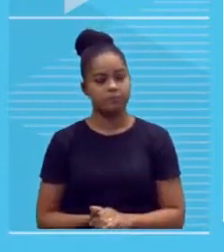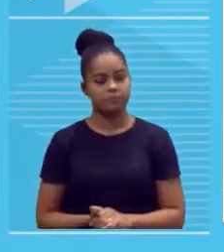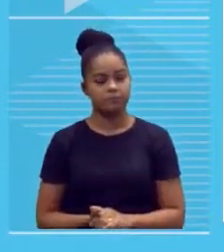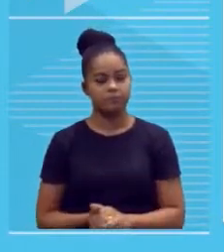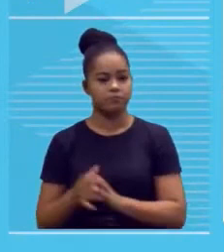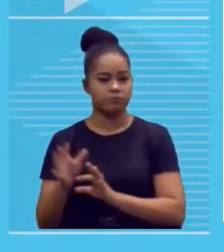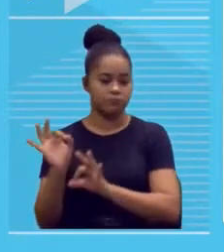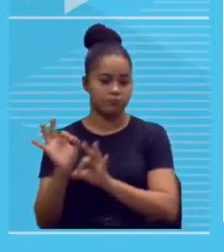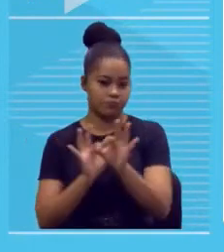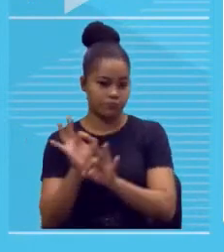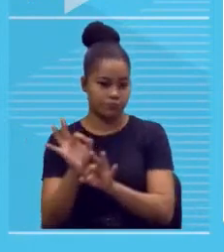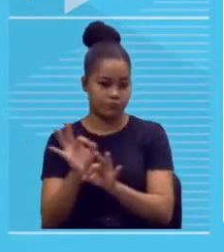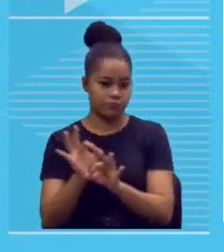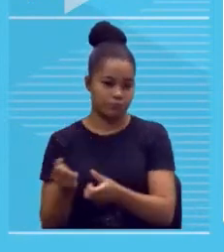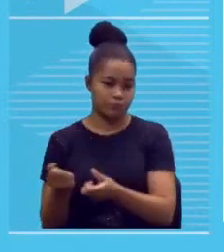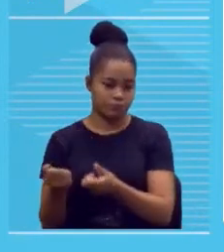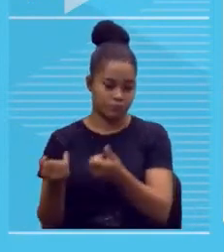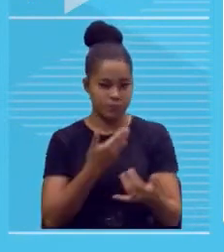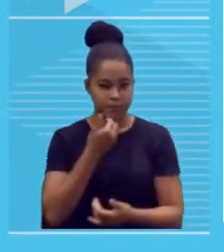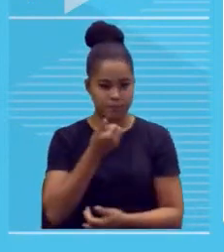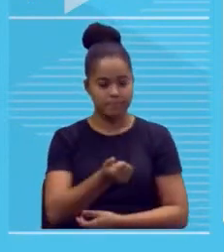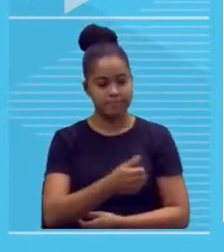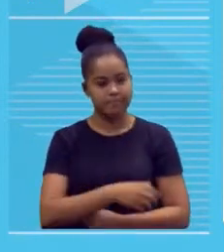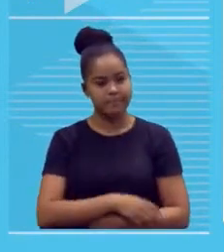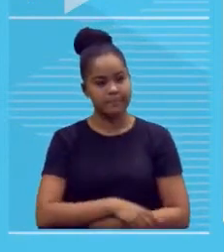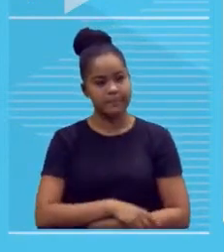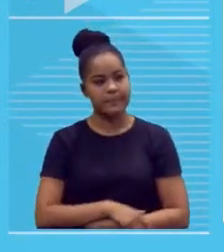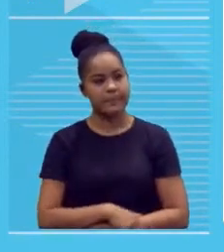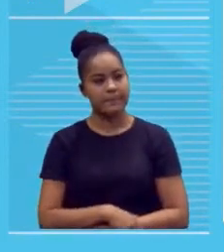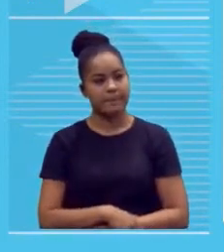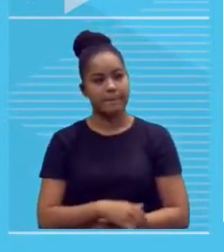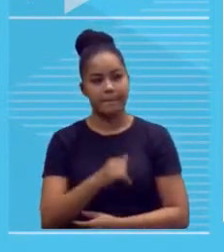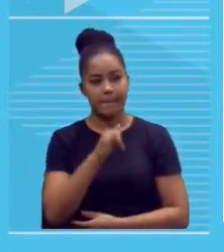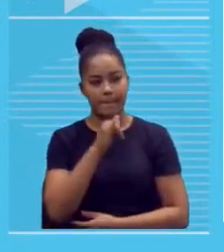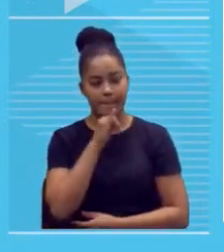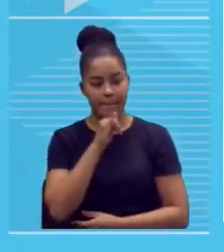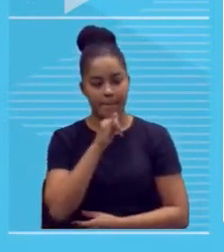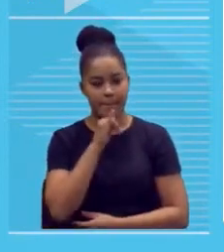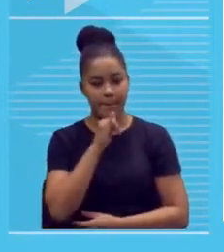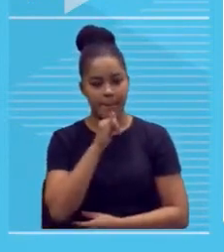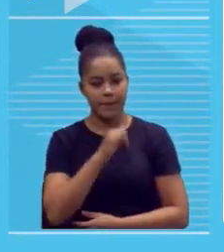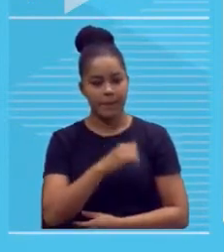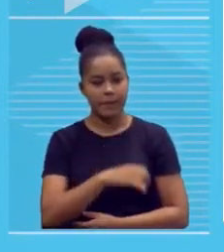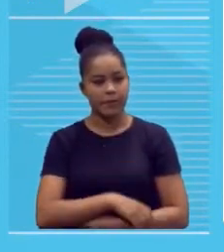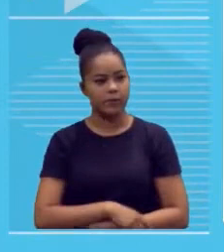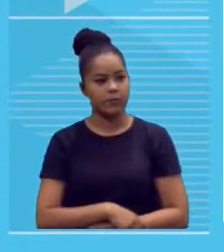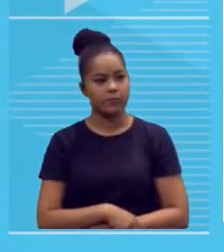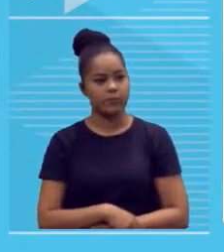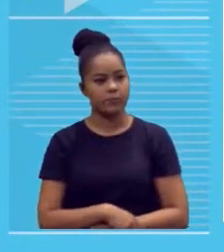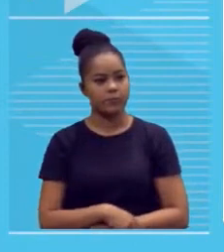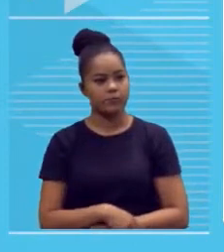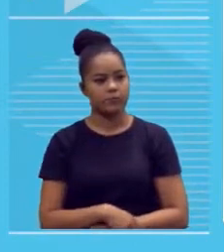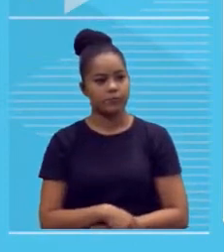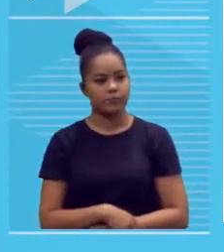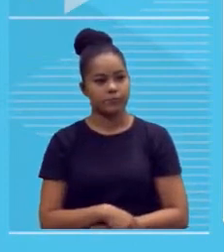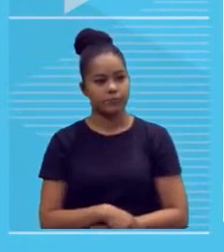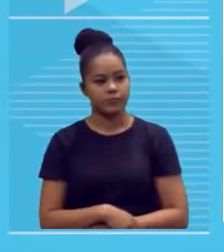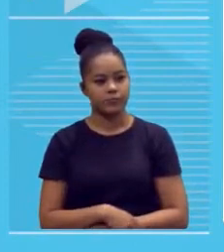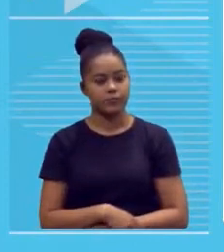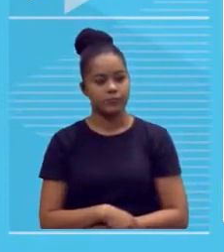que a gente está falando para você. Se eu coloco para você esse gráfico aqui, Só ajeitar ele aqui, ficou torto.